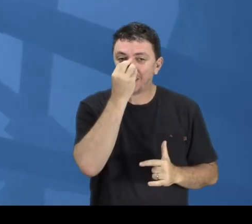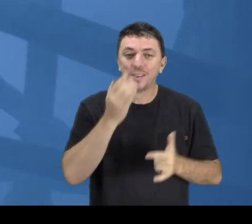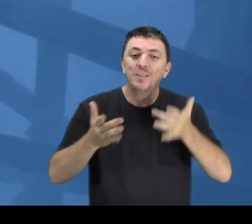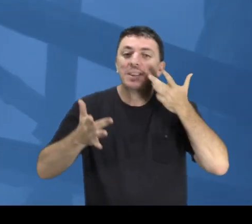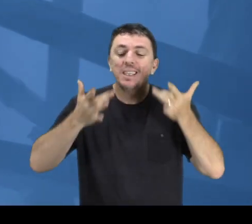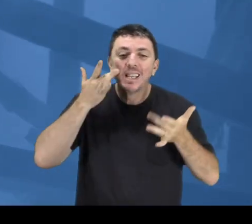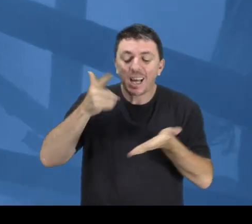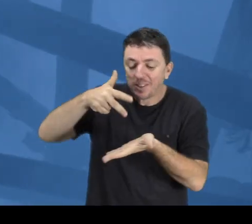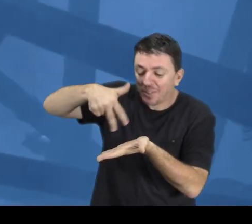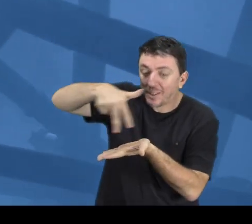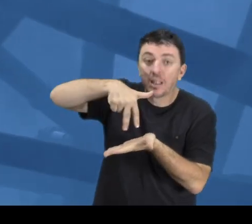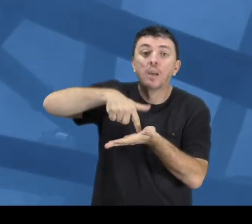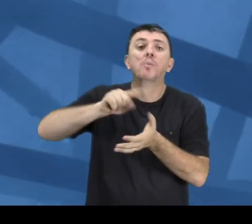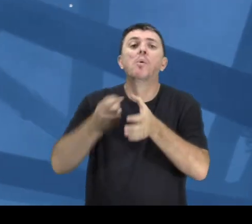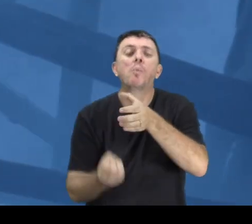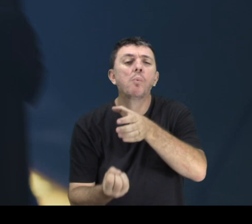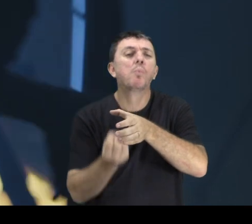Mas que surgiu em